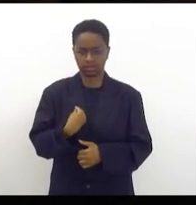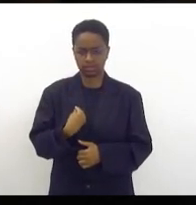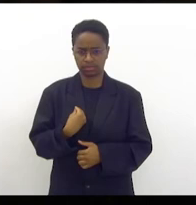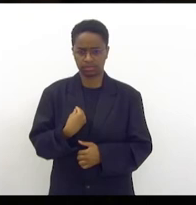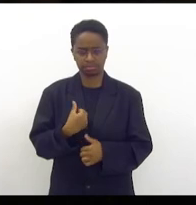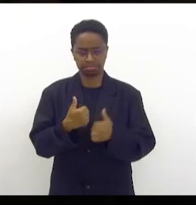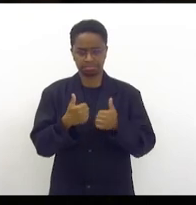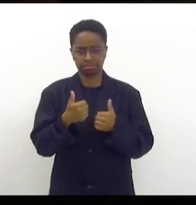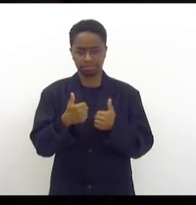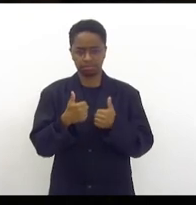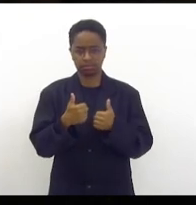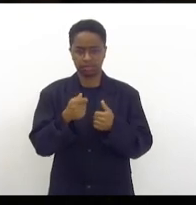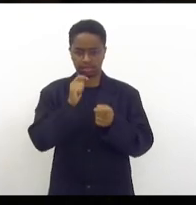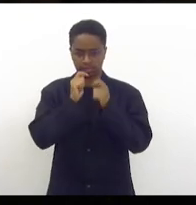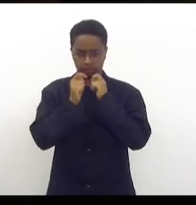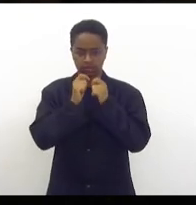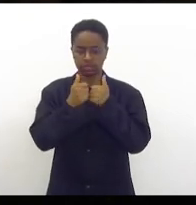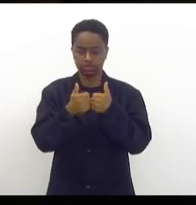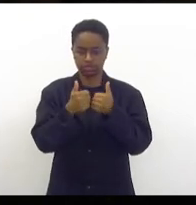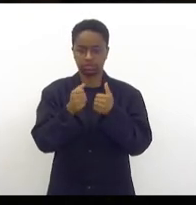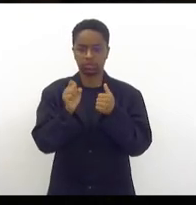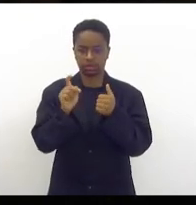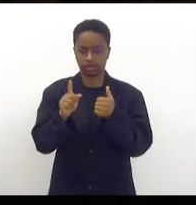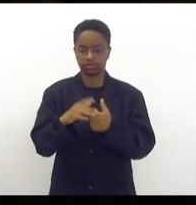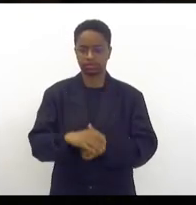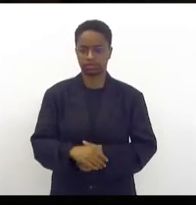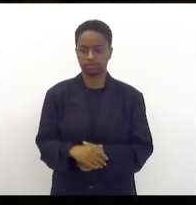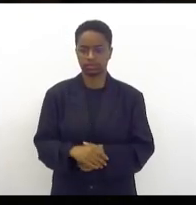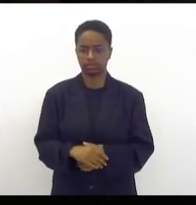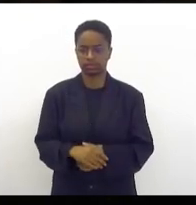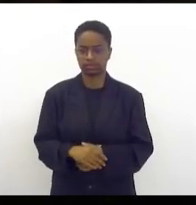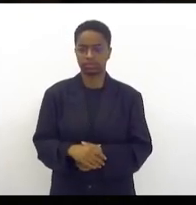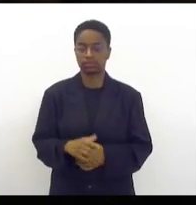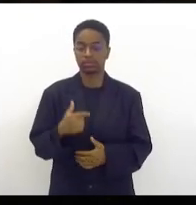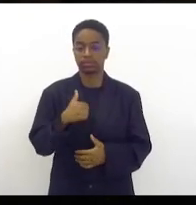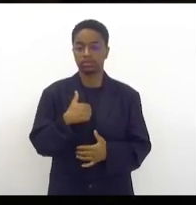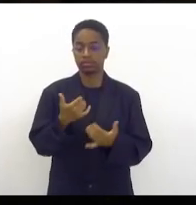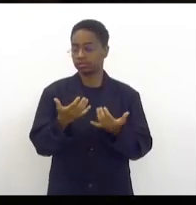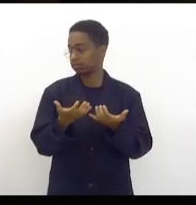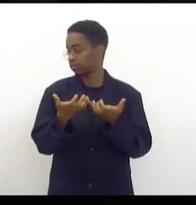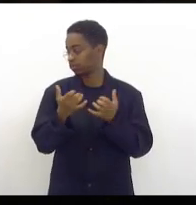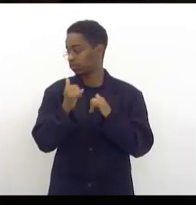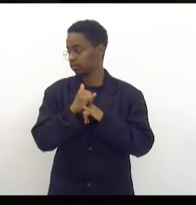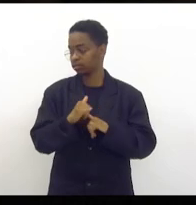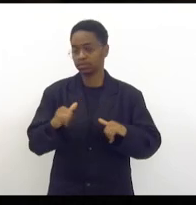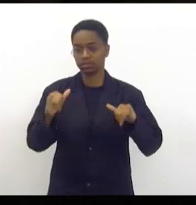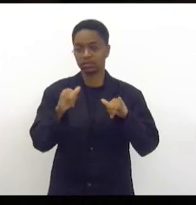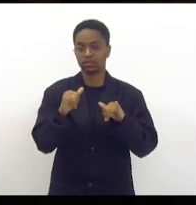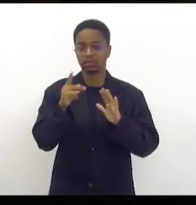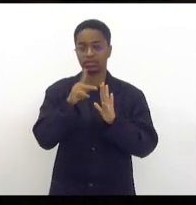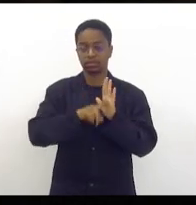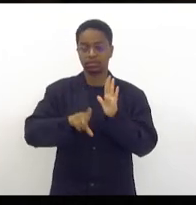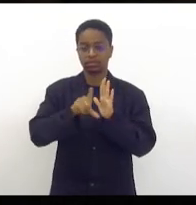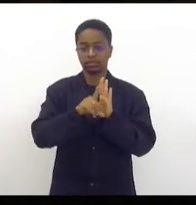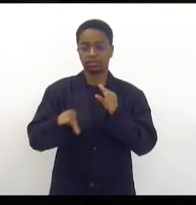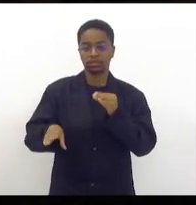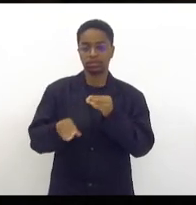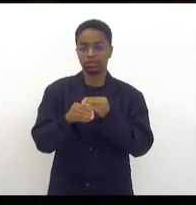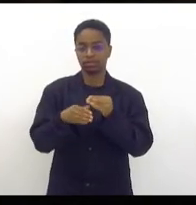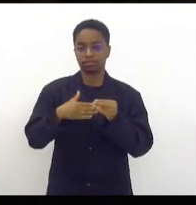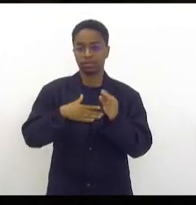Tá bom, ele está dando uma entrevista. Mas eu quero dizer o seguinte, que esse projeto vem complementar a minha